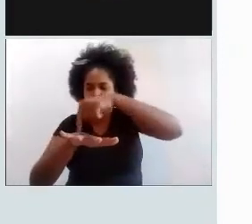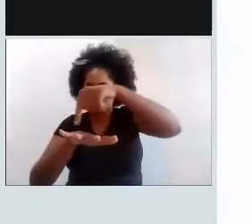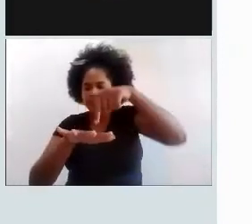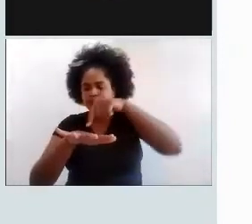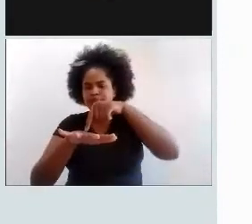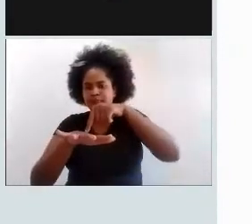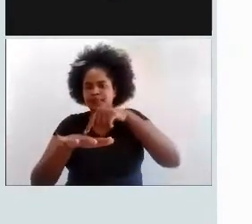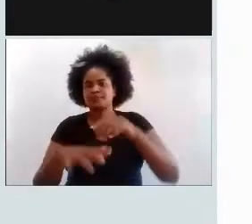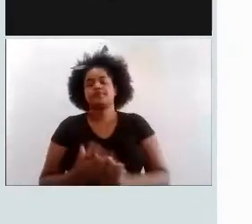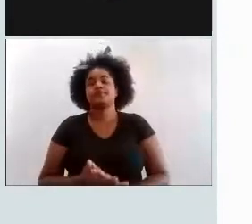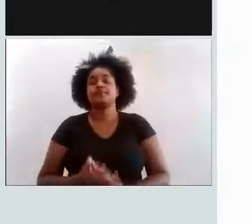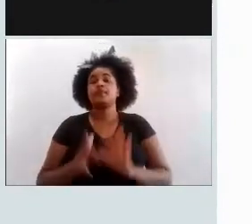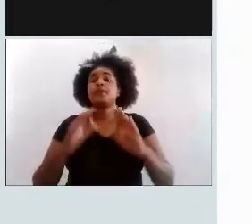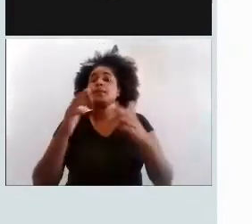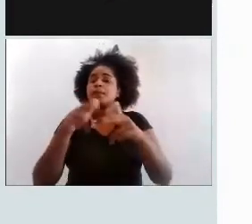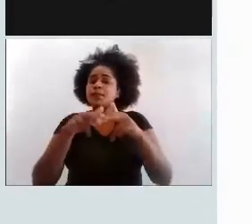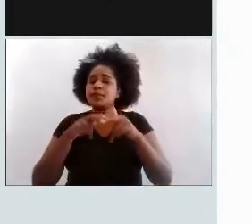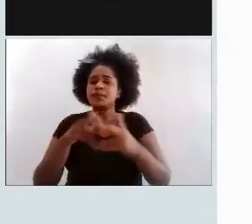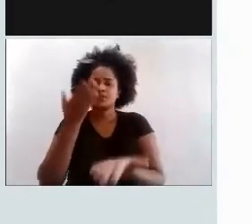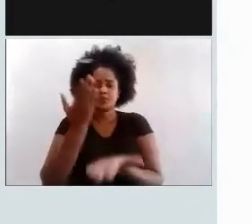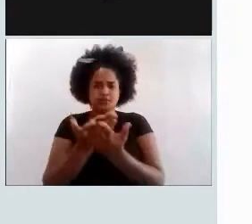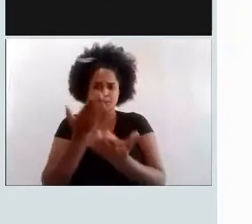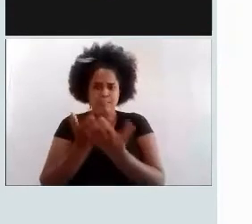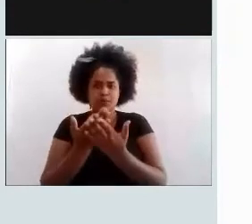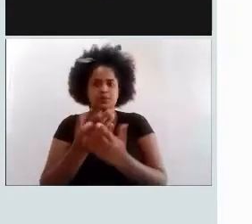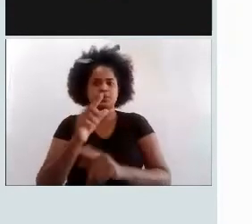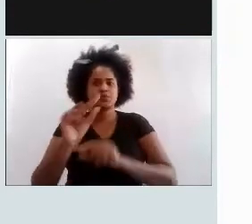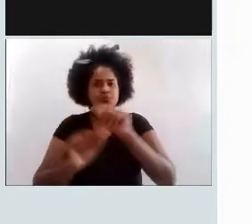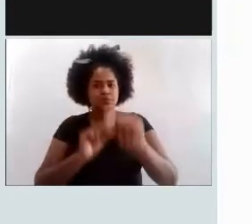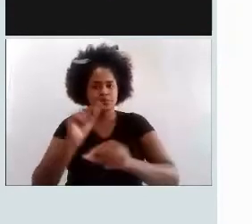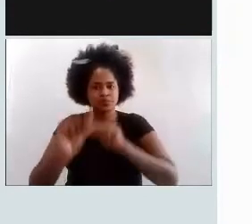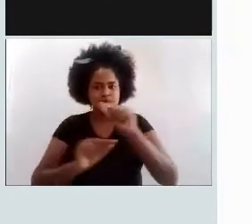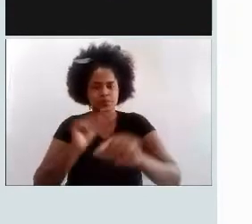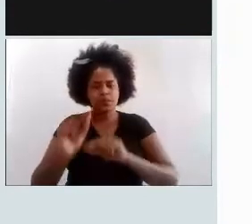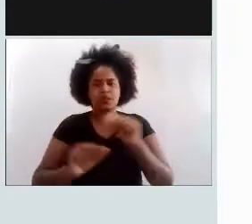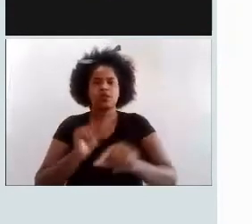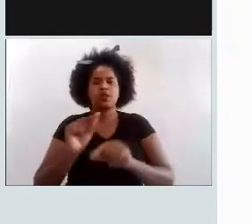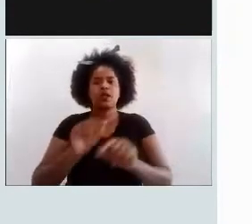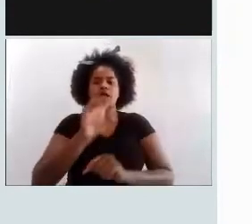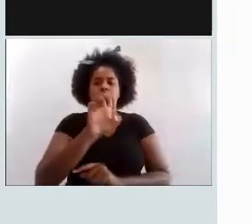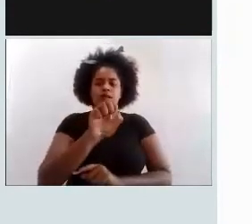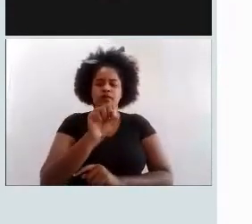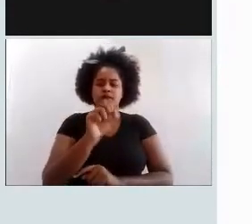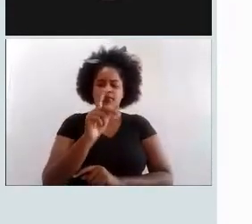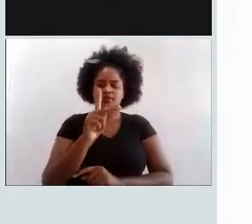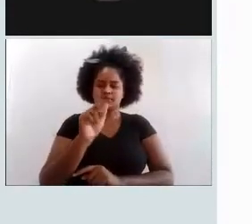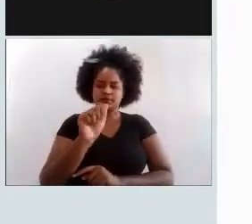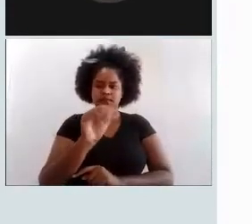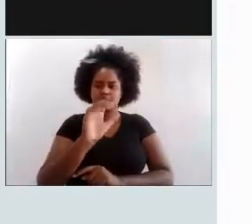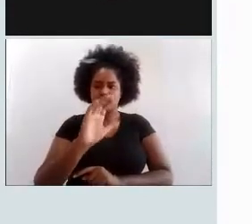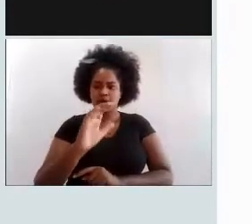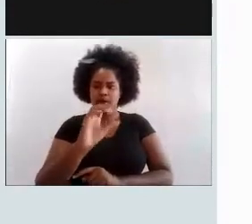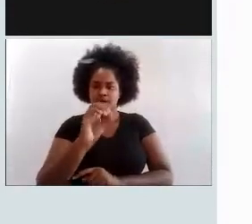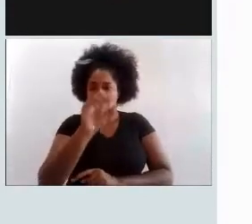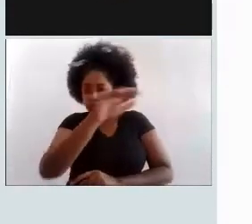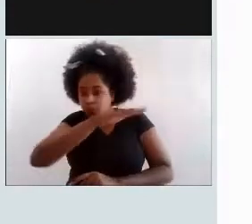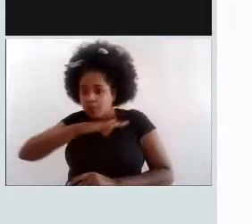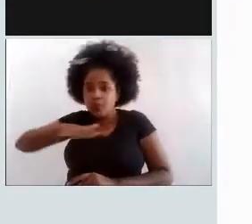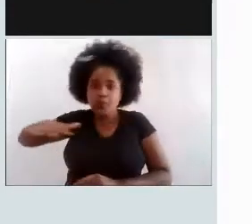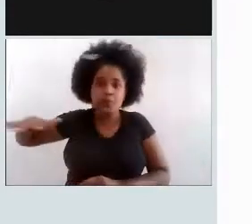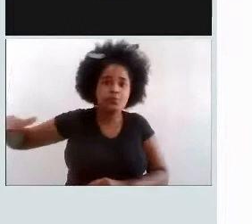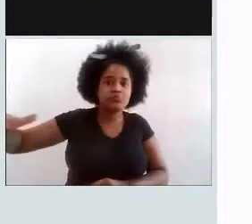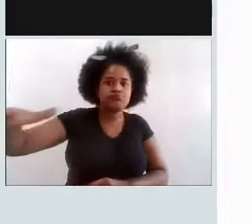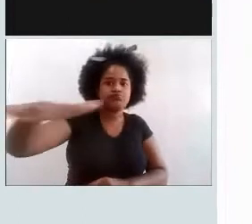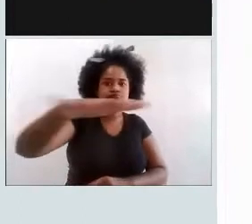nós estudamos. Lembram que o espaço, que a geometria estuda tudo o que ocupa um lugar